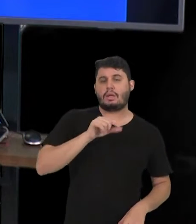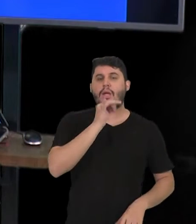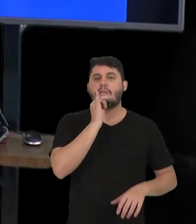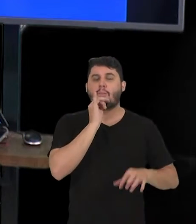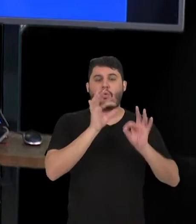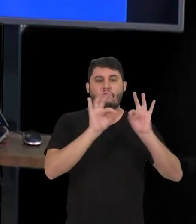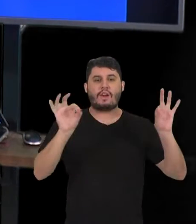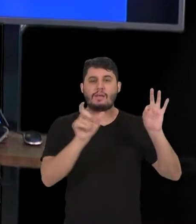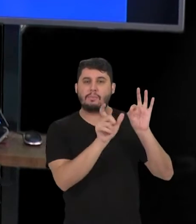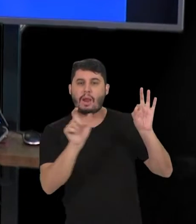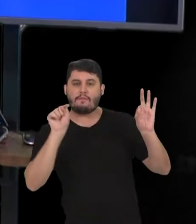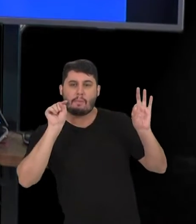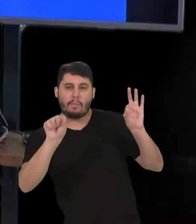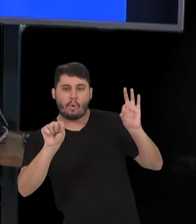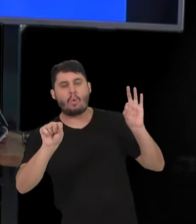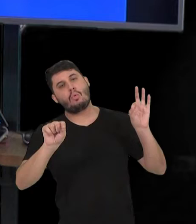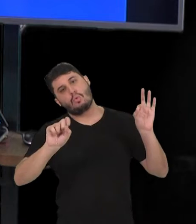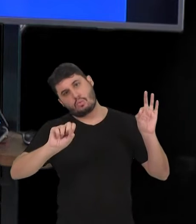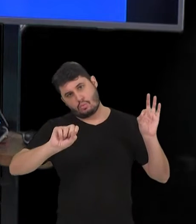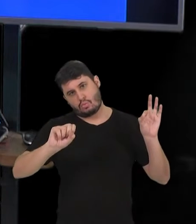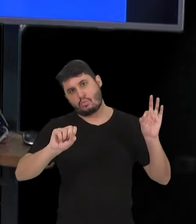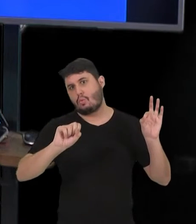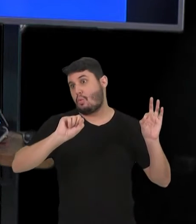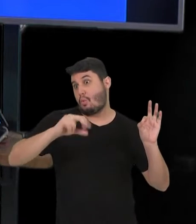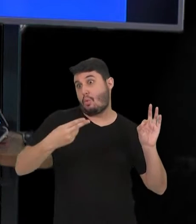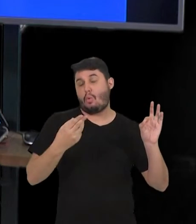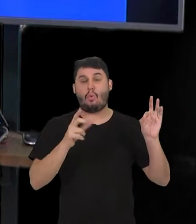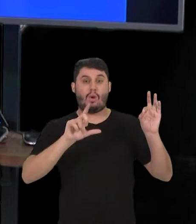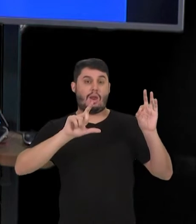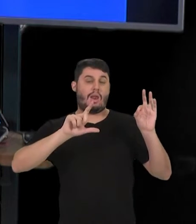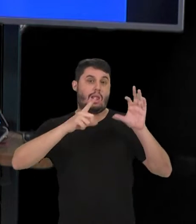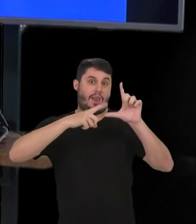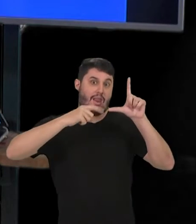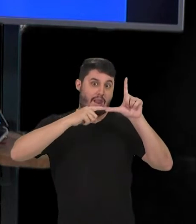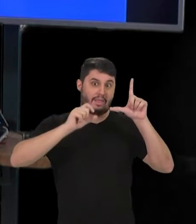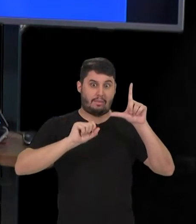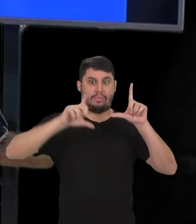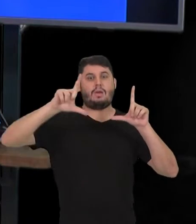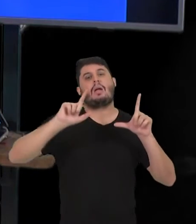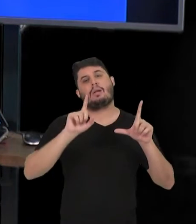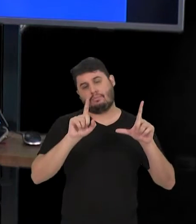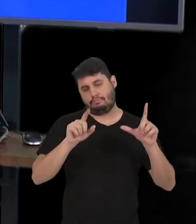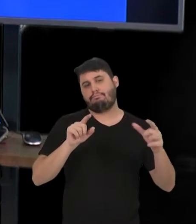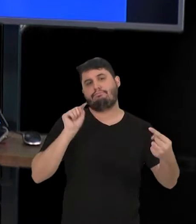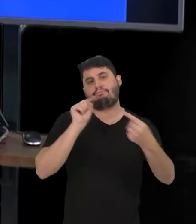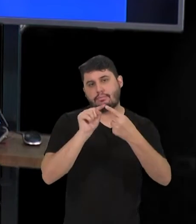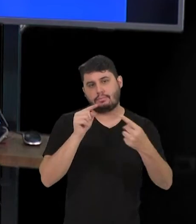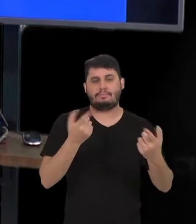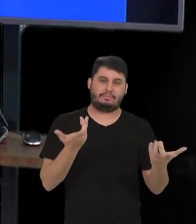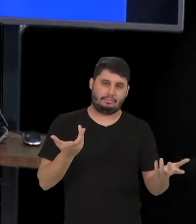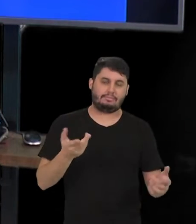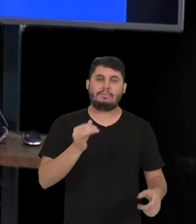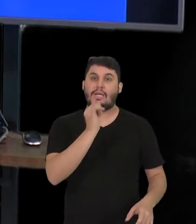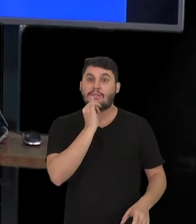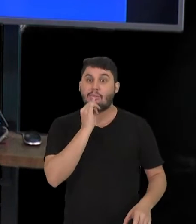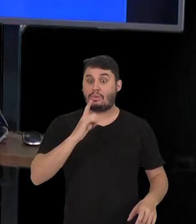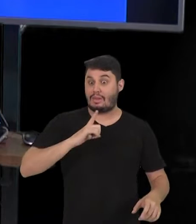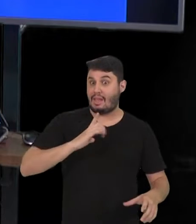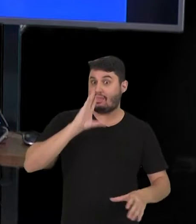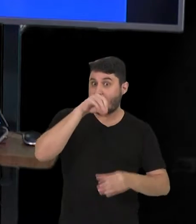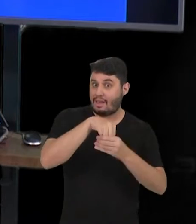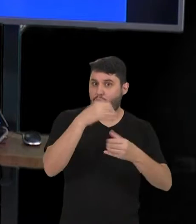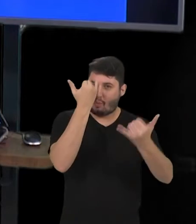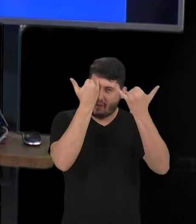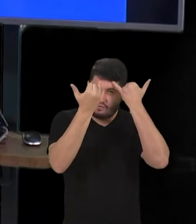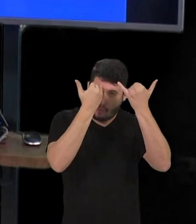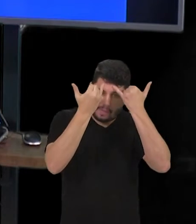maiúscula, então muito provavelmente aquilo ali deve ser a resposta à pergunta que foi feita. Então, nomes próprios, datas, informações específicas no texto. Você